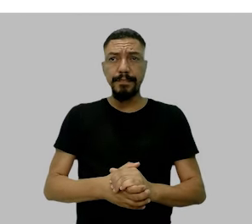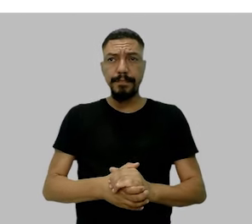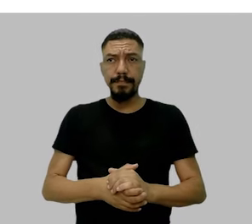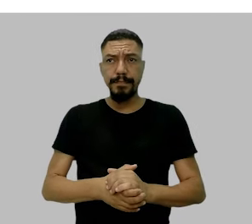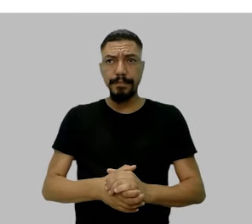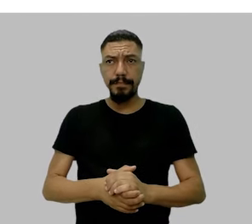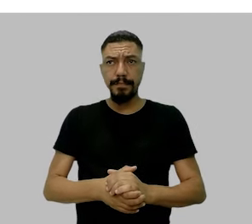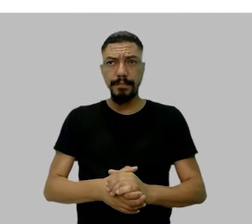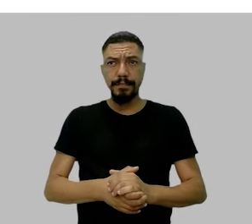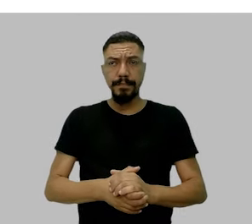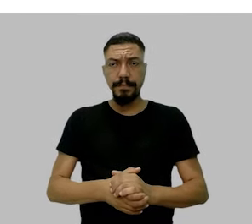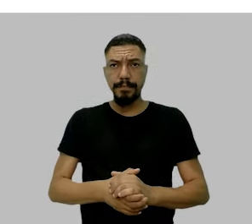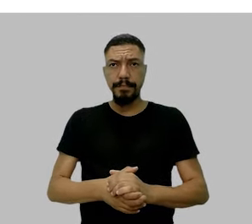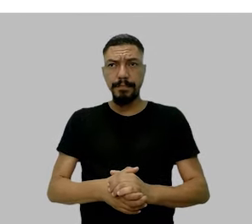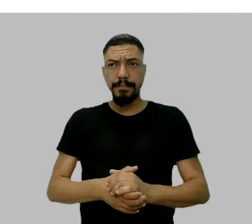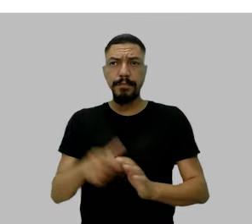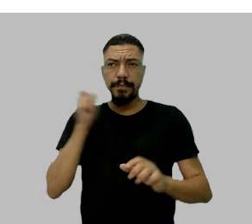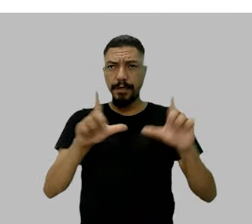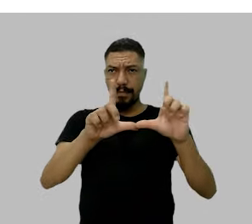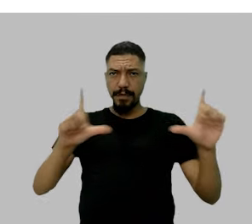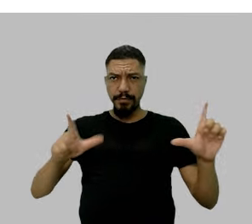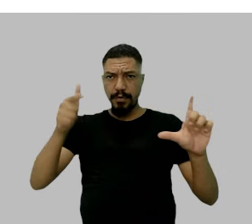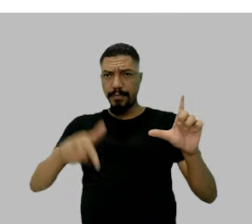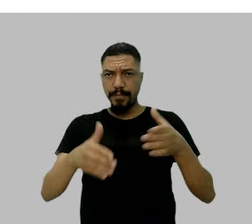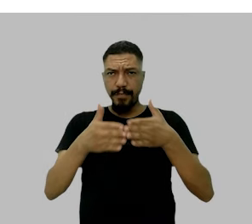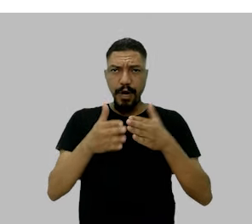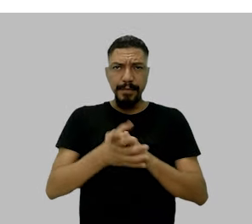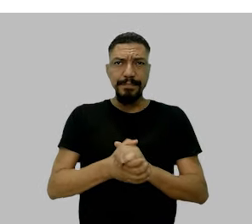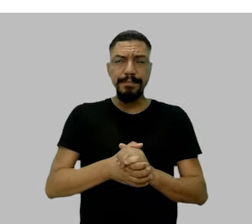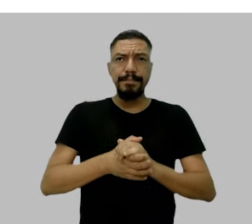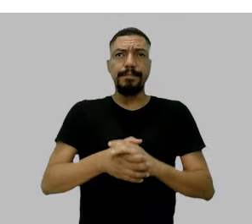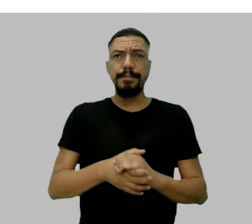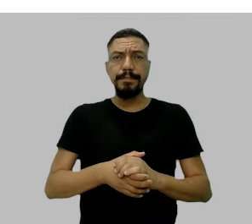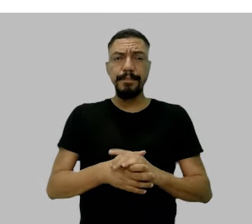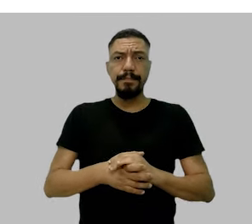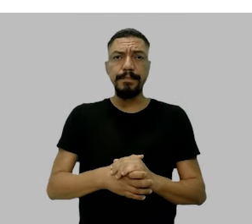Se quiser deixar na tela cheia de novo, por favor, pode deixar.